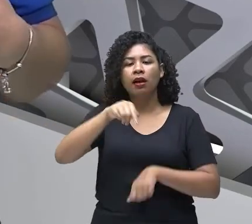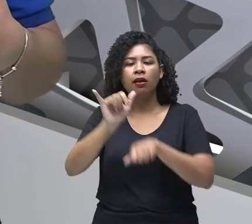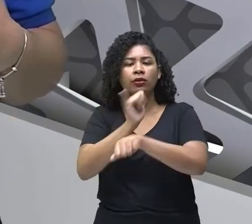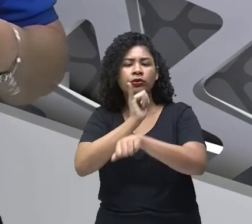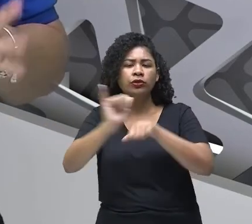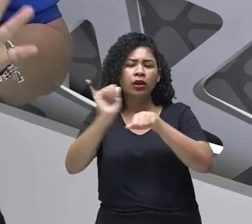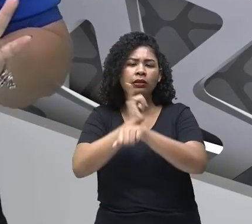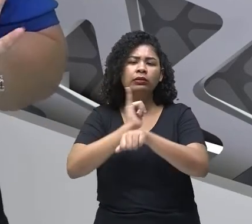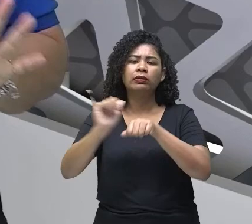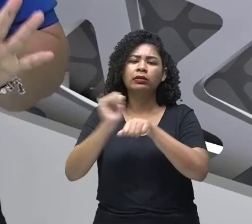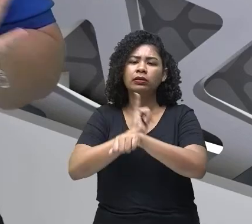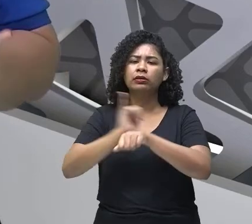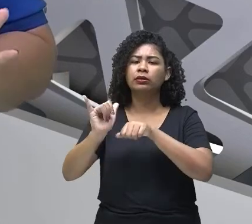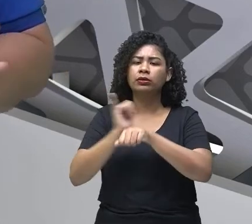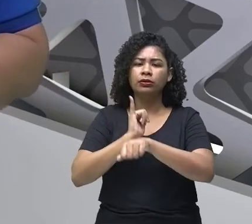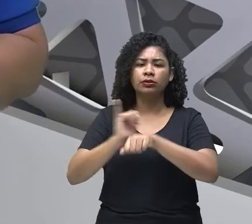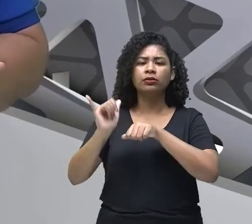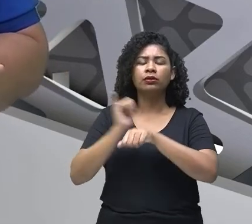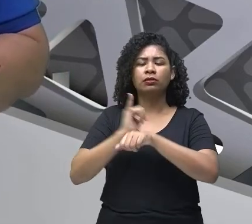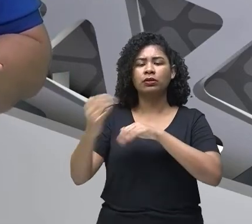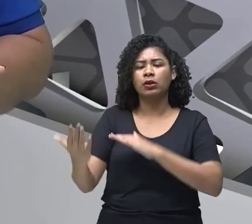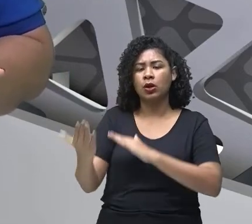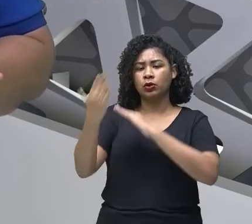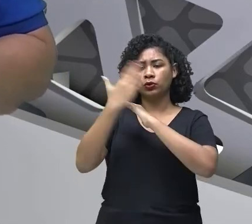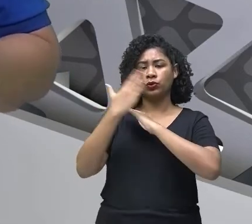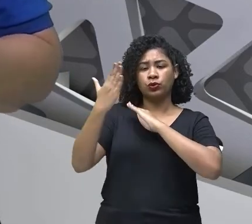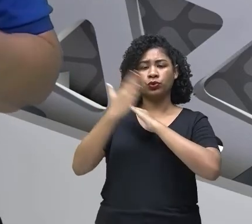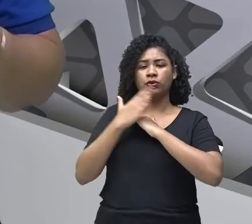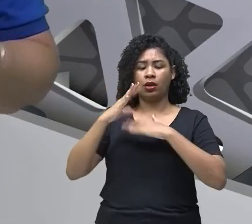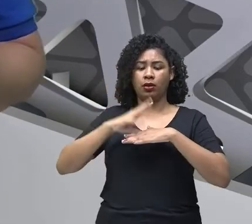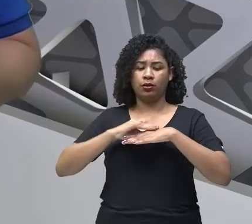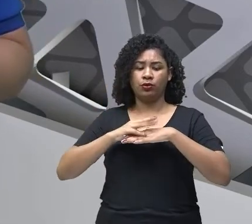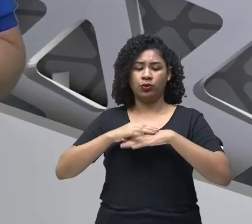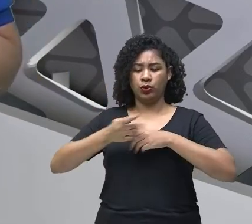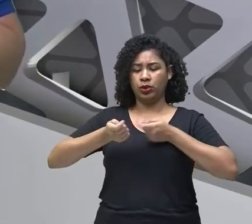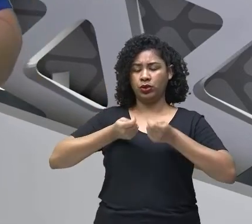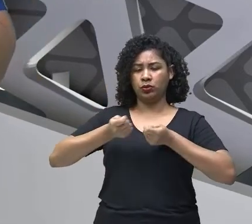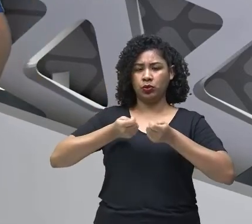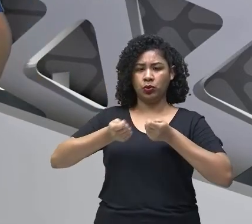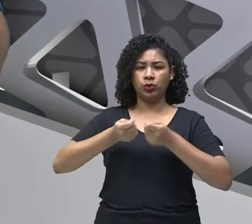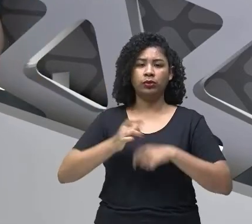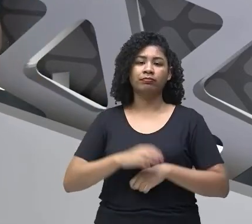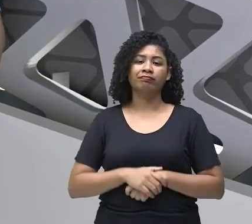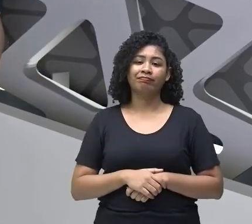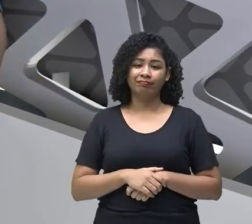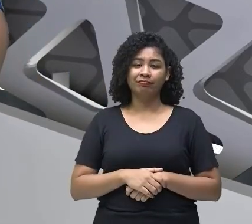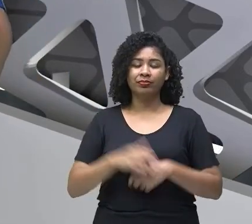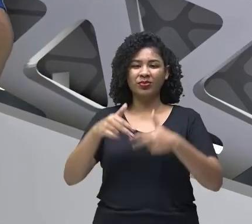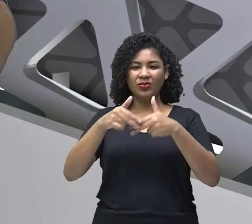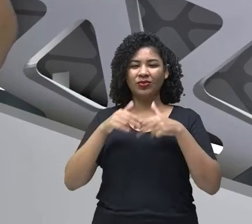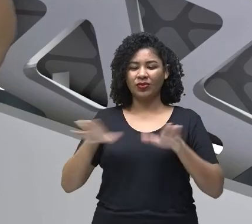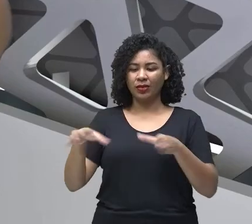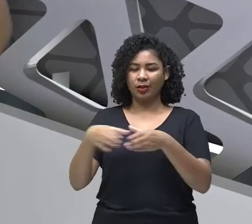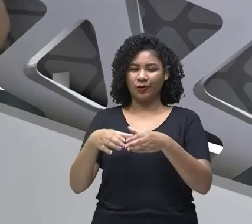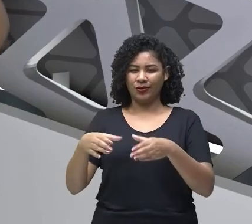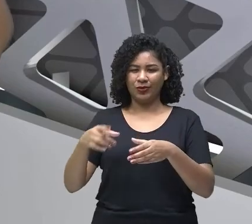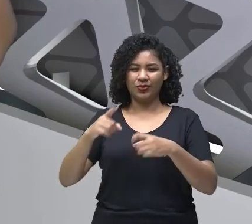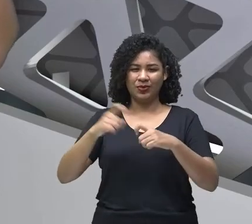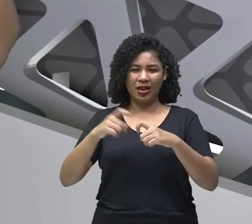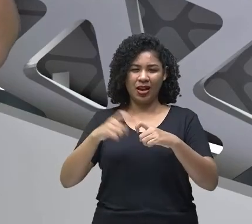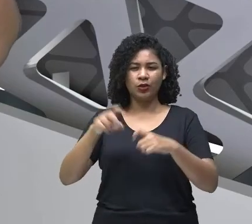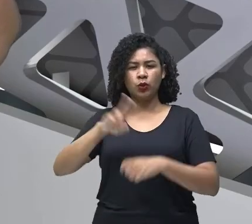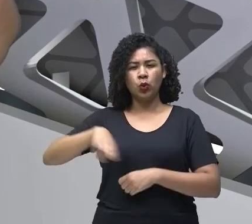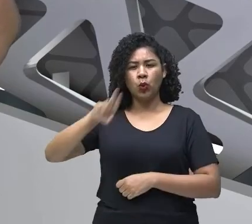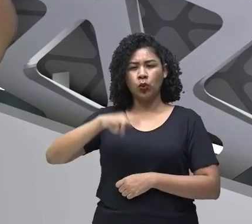forma de aliviar essa peste bubônica, de tratamento. Então, os médicos, eles utilizavam essa